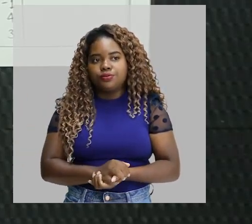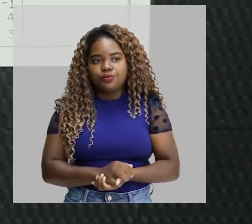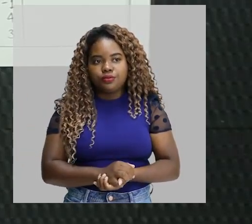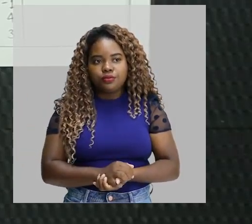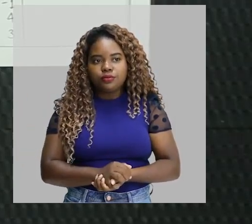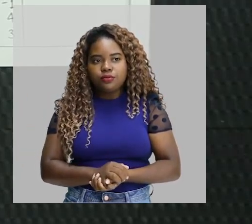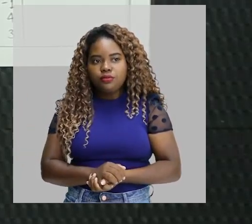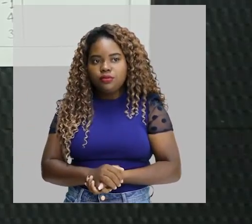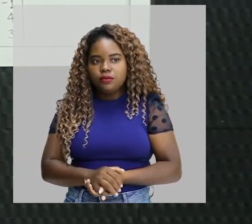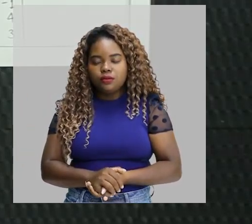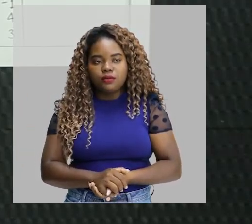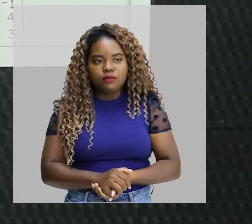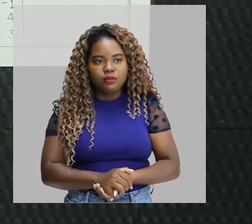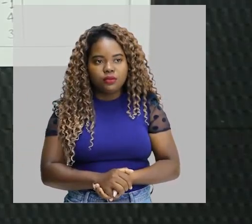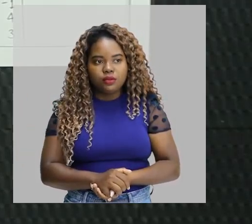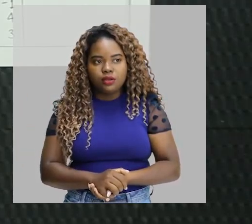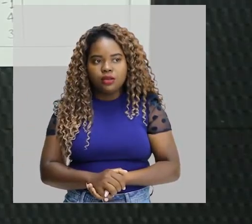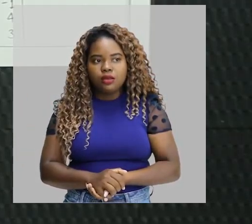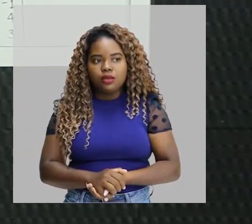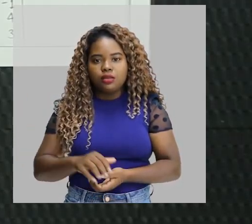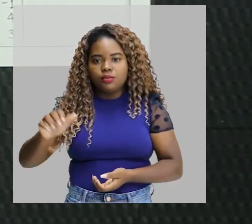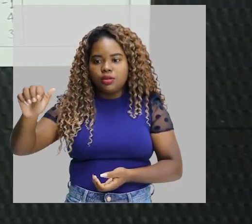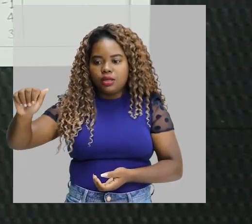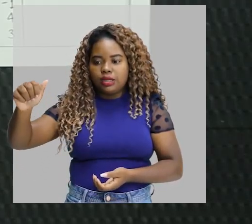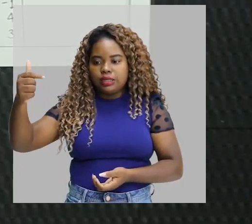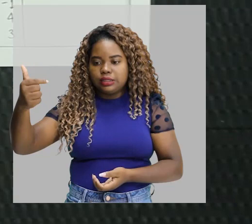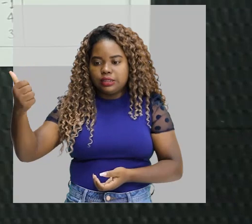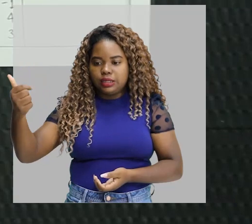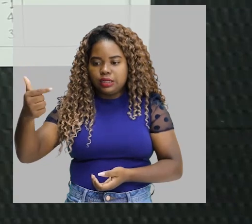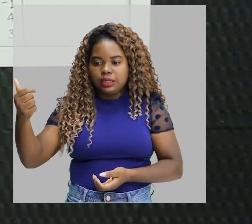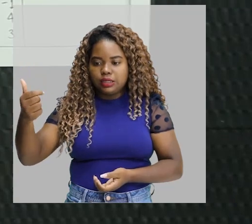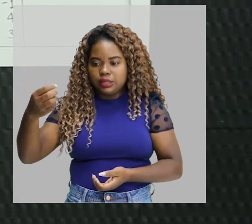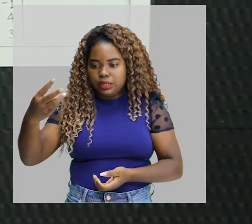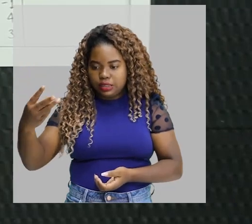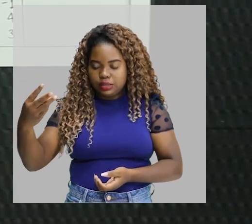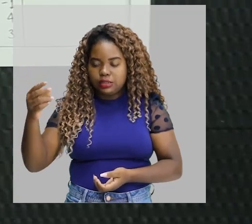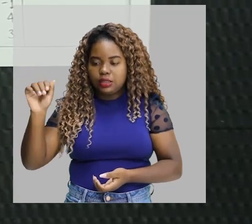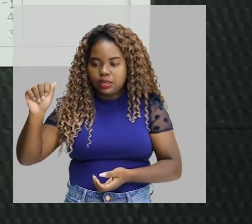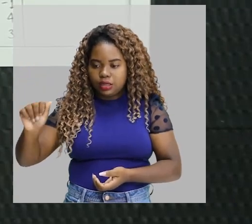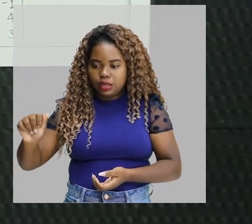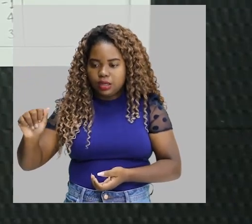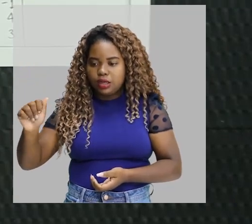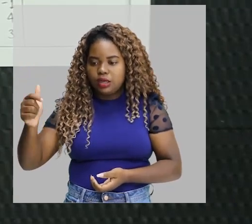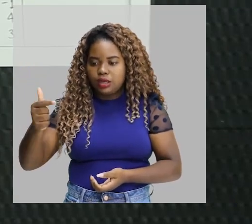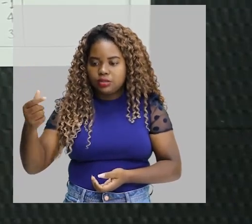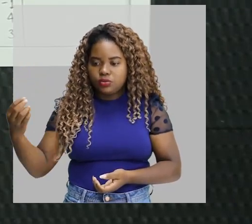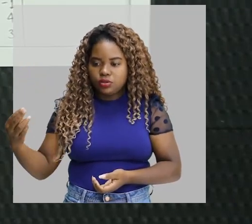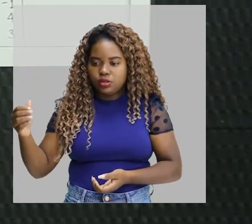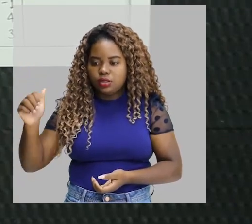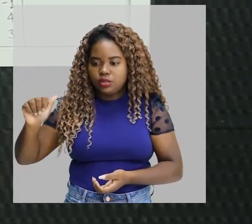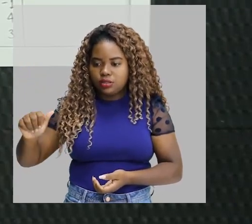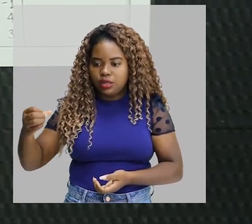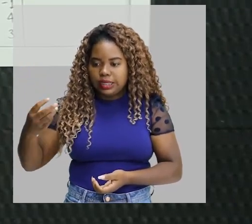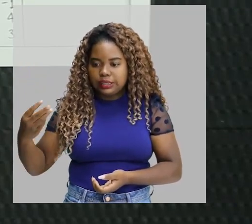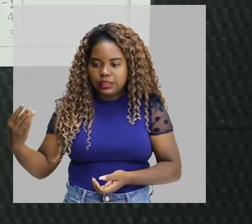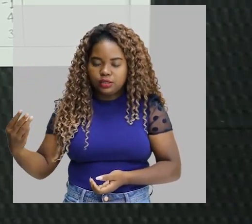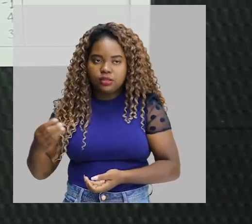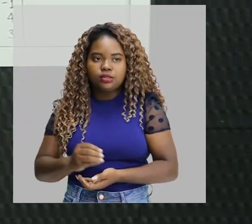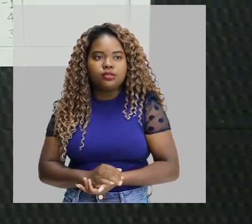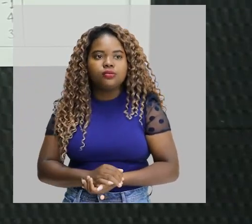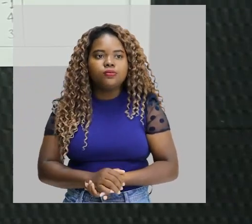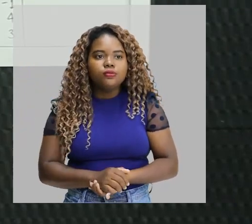existem apenas um determinante três a dois três